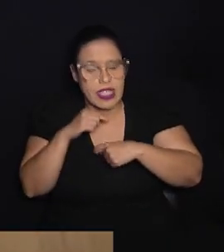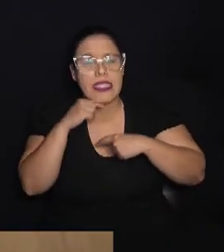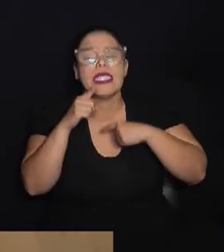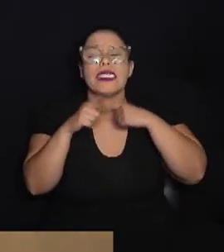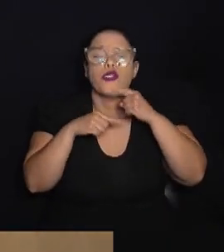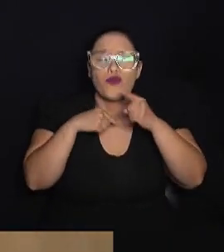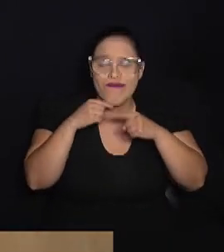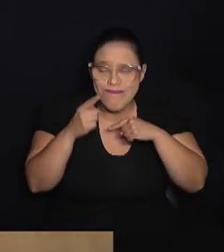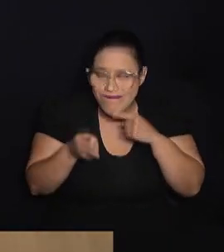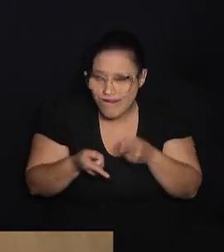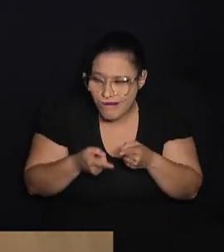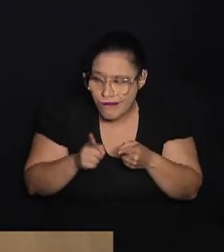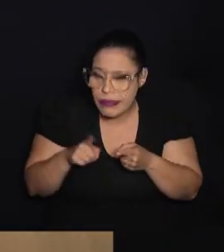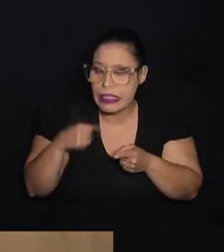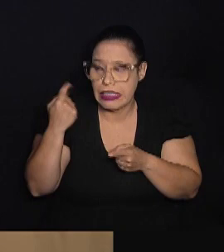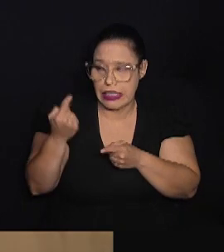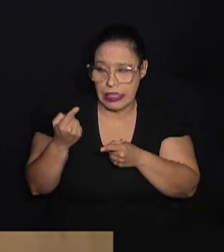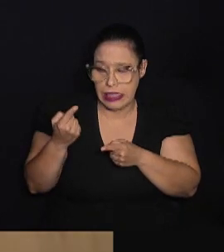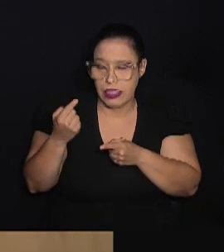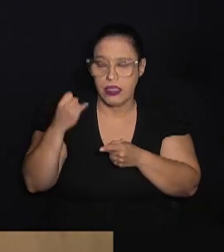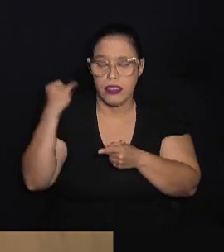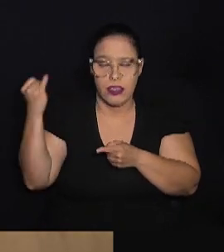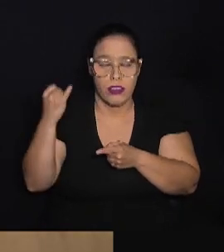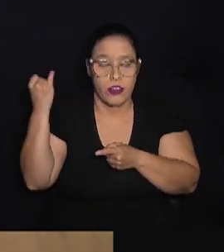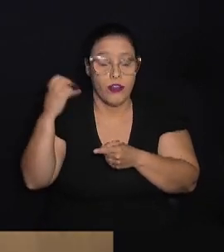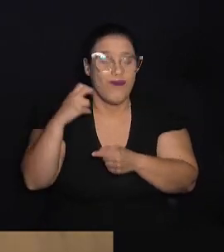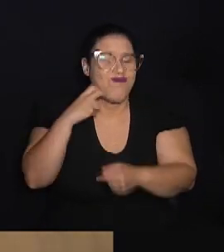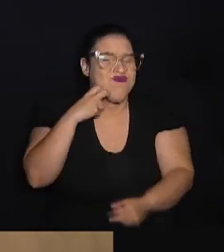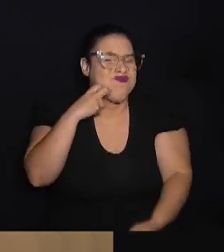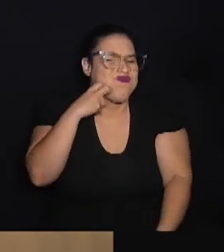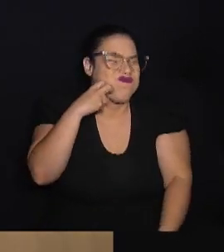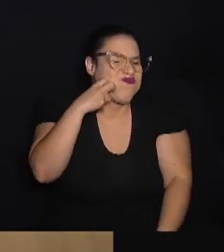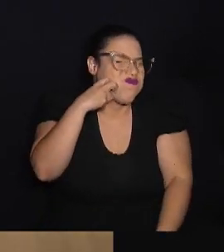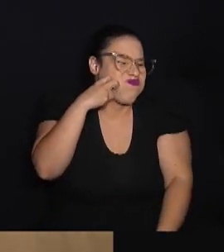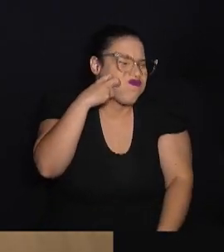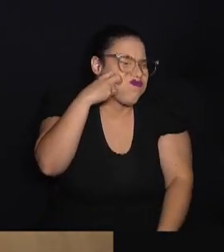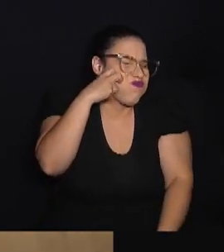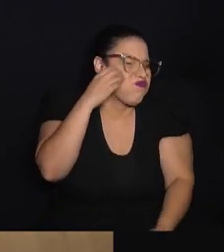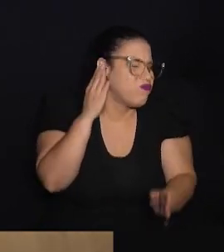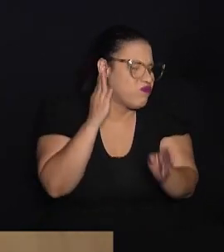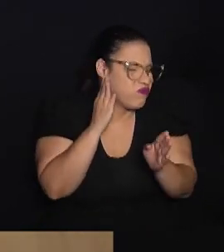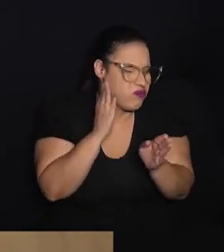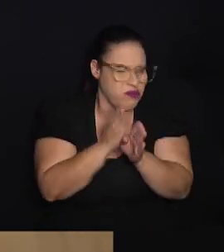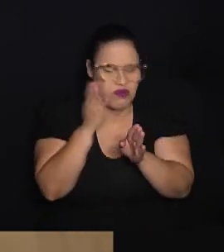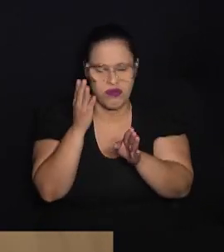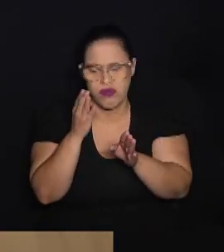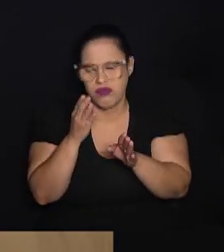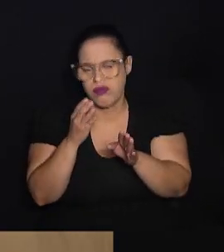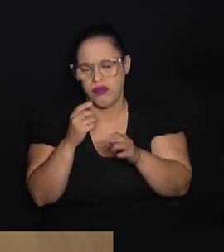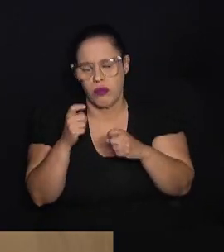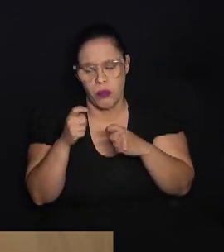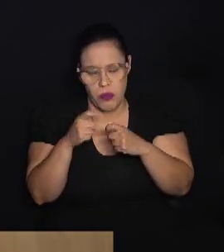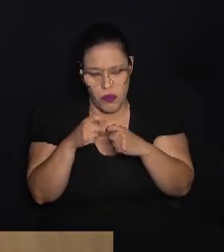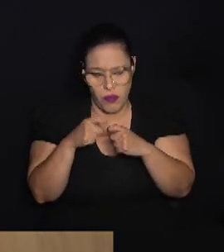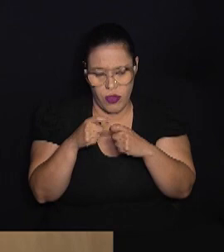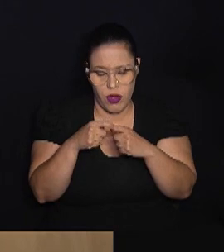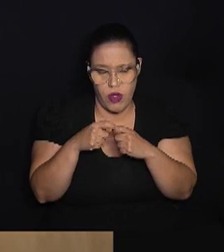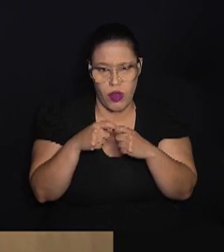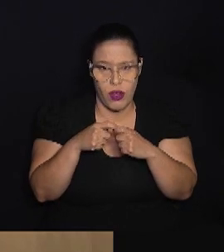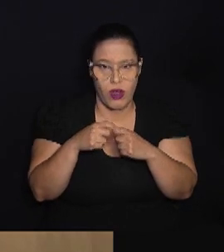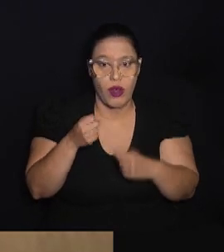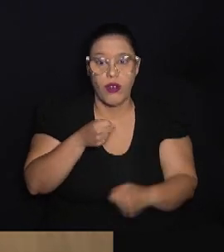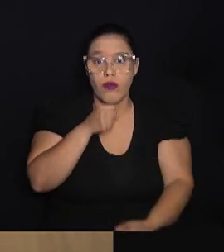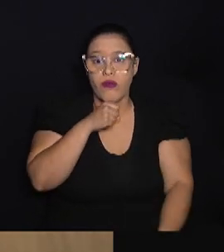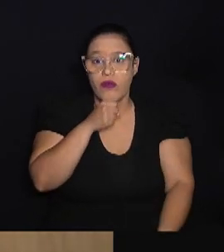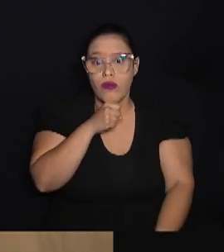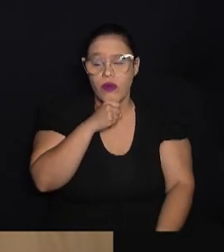dúvida. Outro fato importante, não tem vergonha de procurar ajuda médica. Às vezes, as pacientes idosas, elas